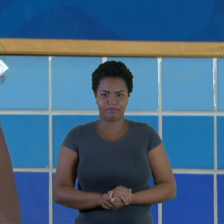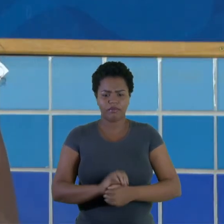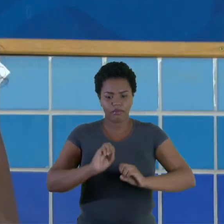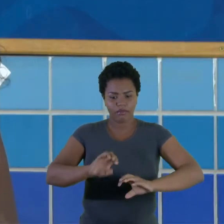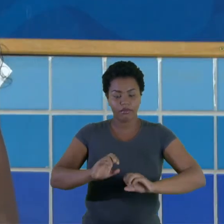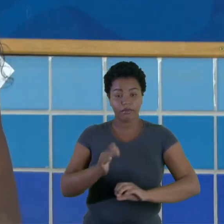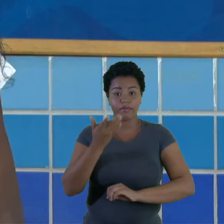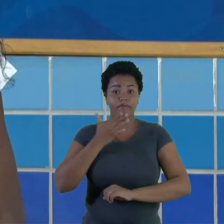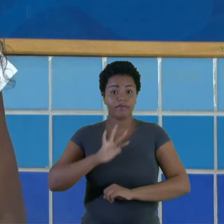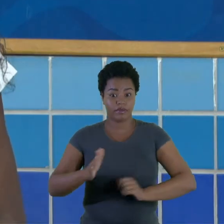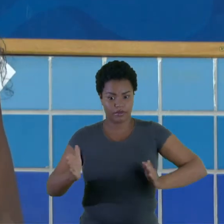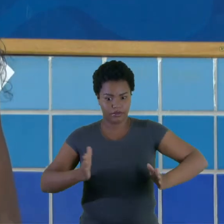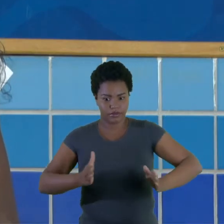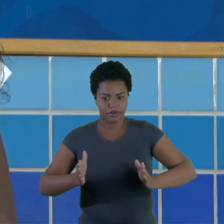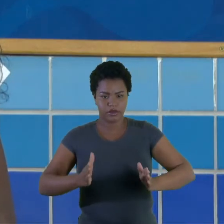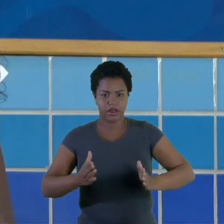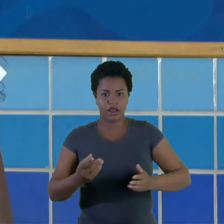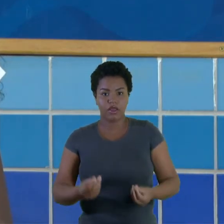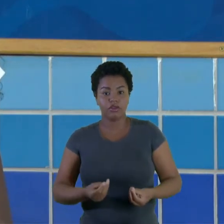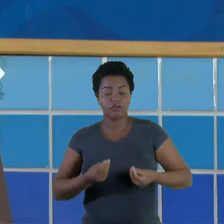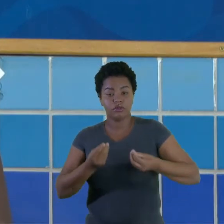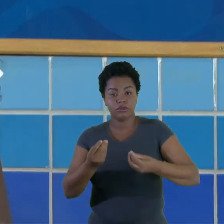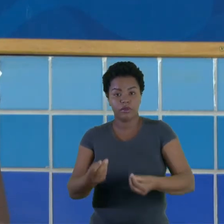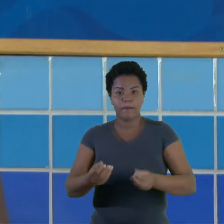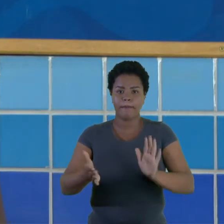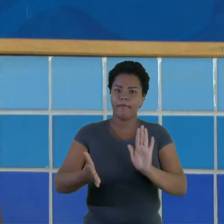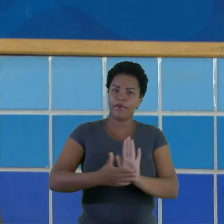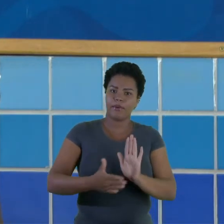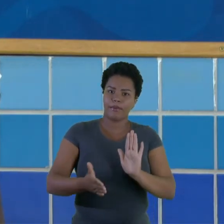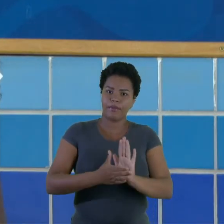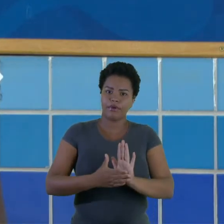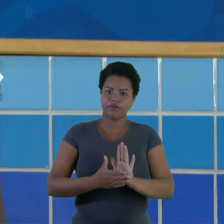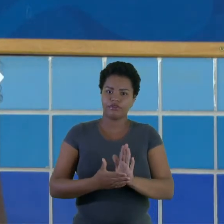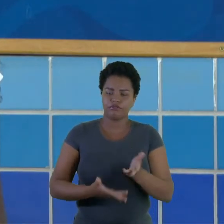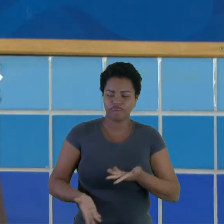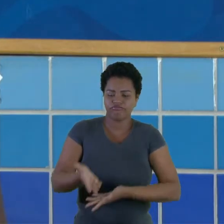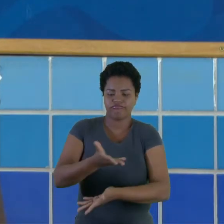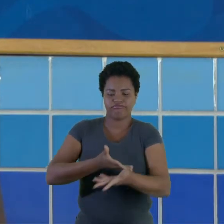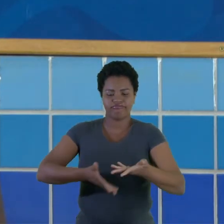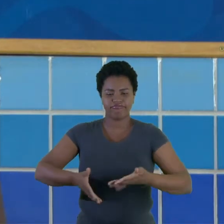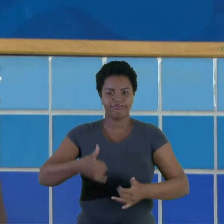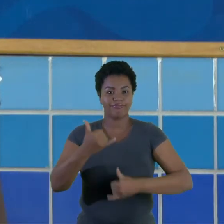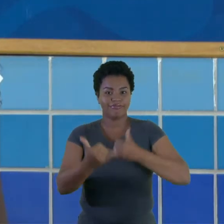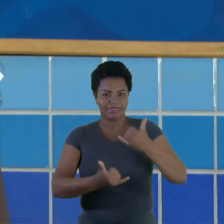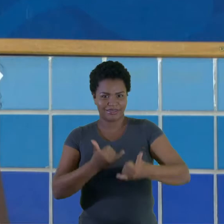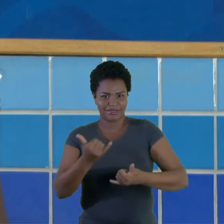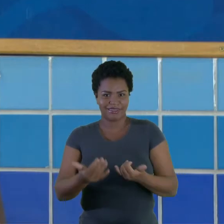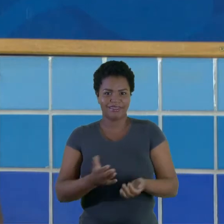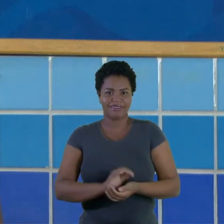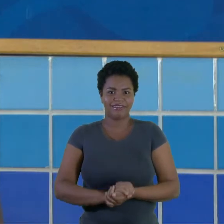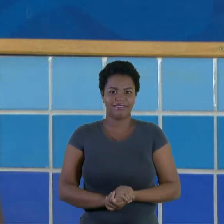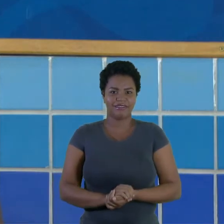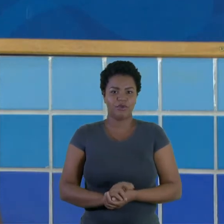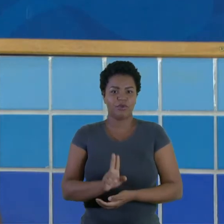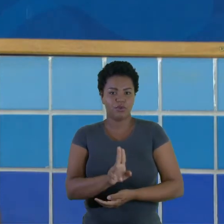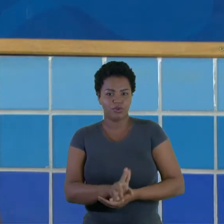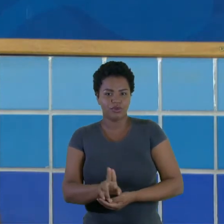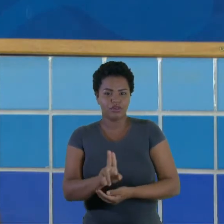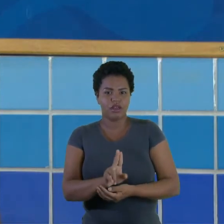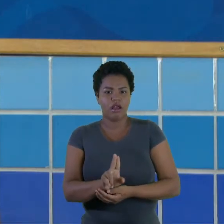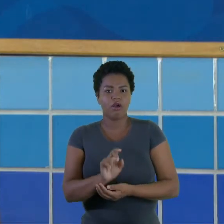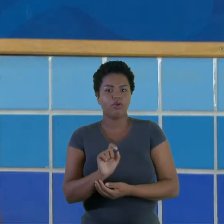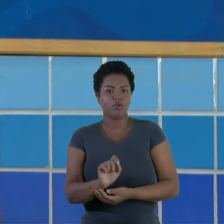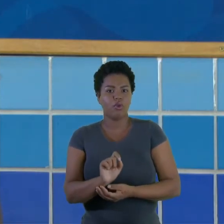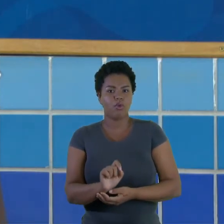infantil Neste período disponibilizamos propostas de interações e brincadeiras por meio dos